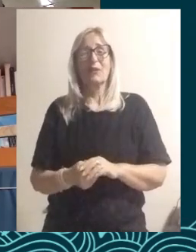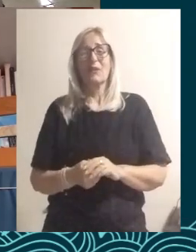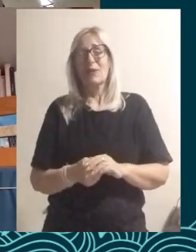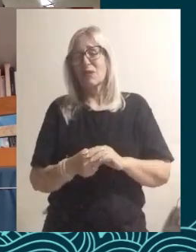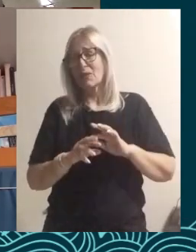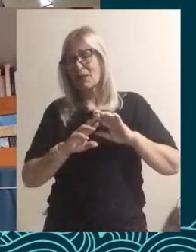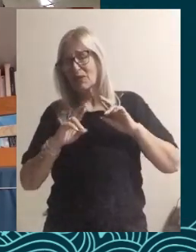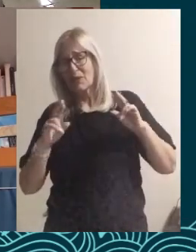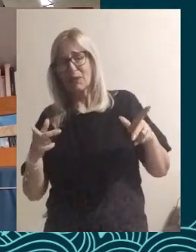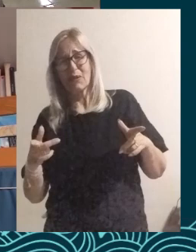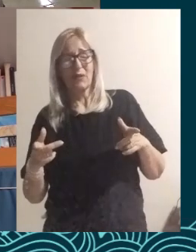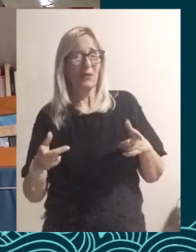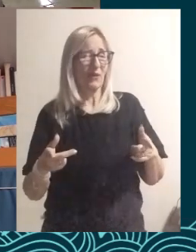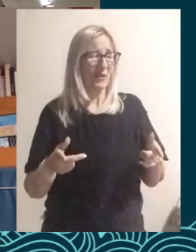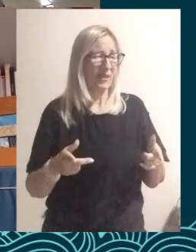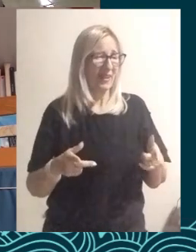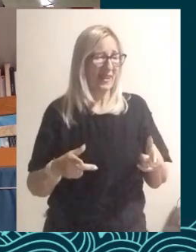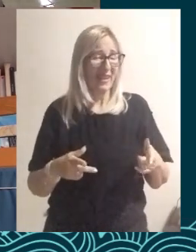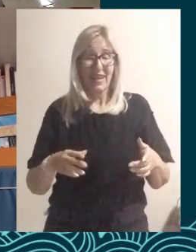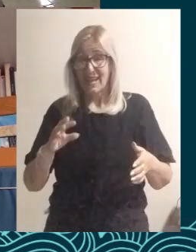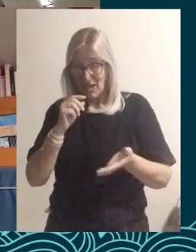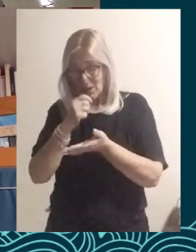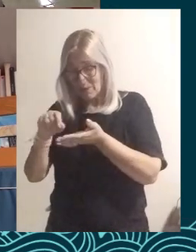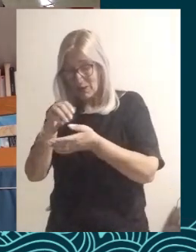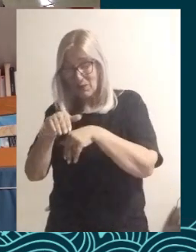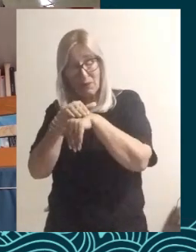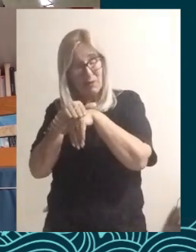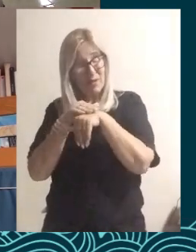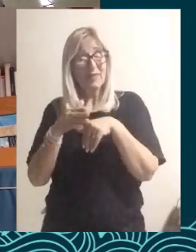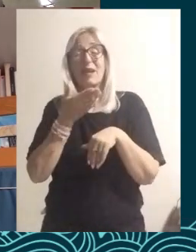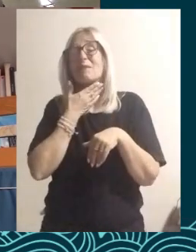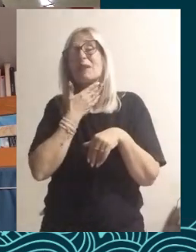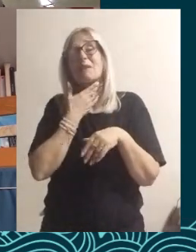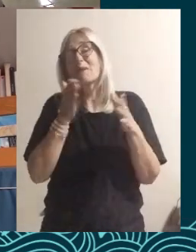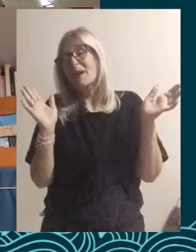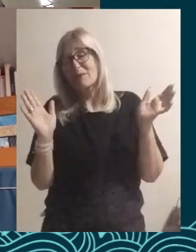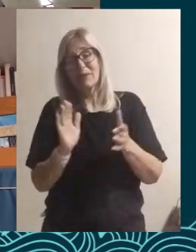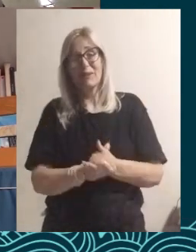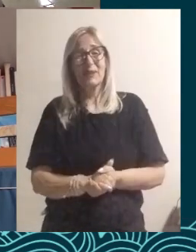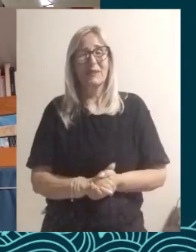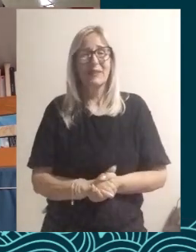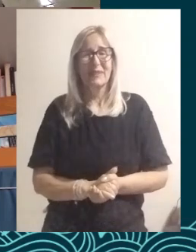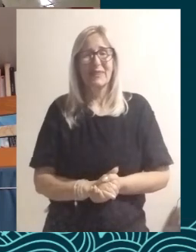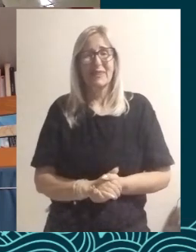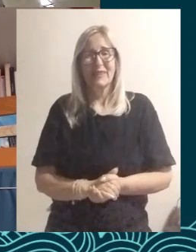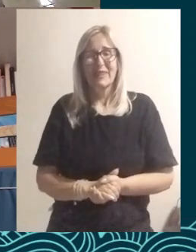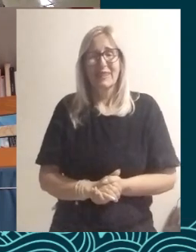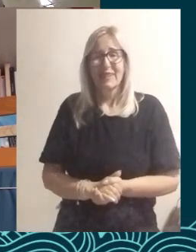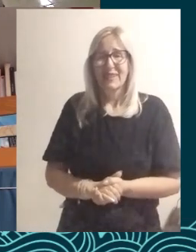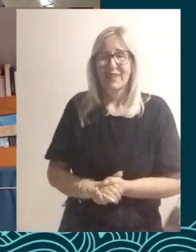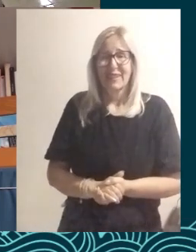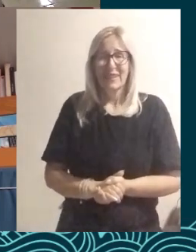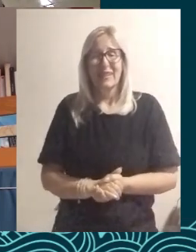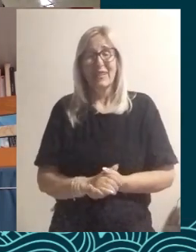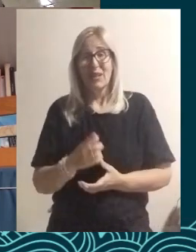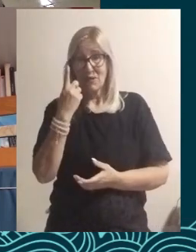encontrando, seja pelos livros ou por outros motivos. De repente, pode ser para ler os próprios diários ou para conversar. Aham. Eu